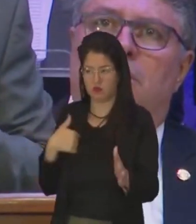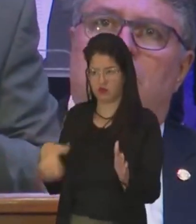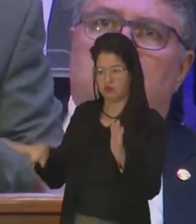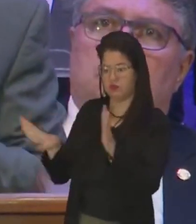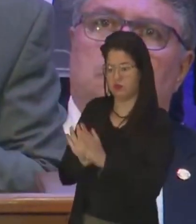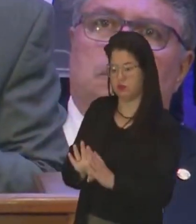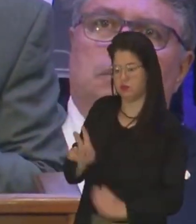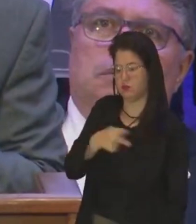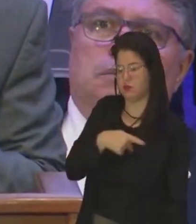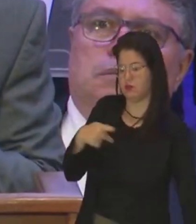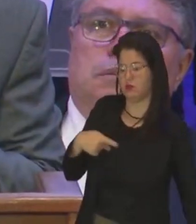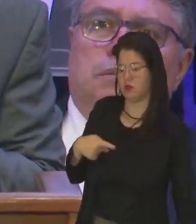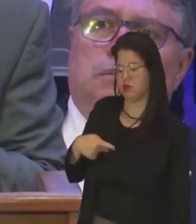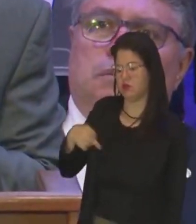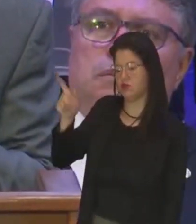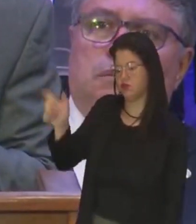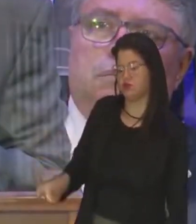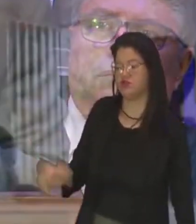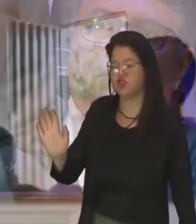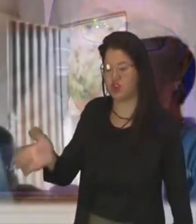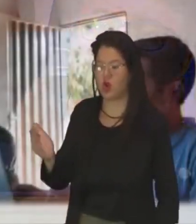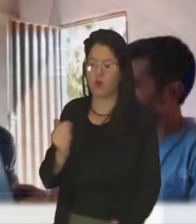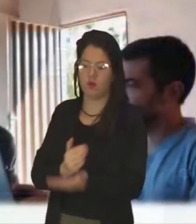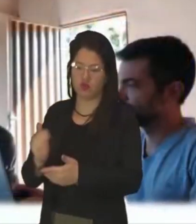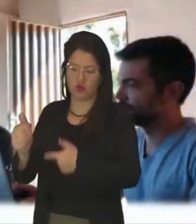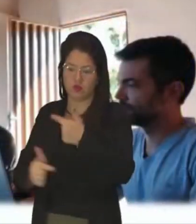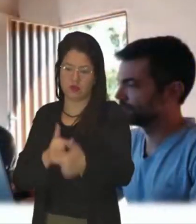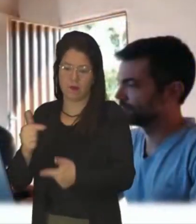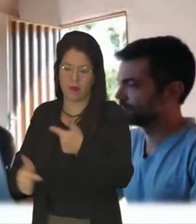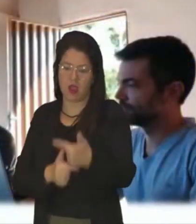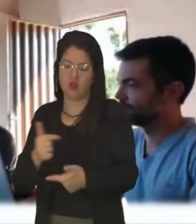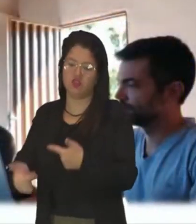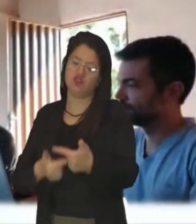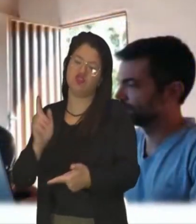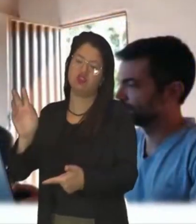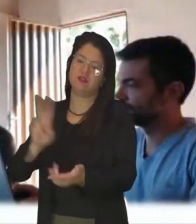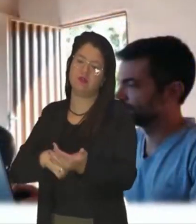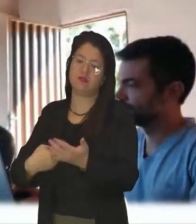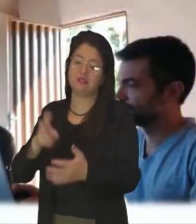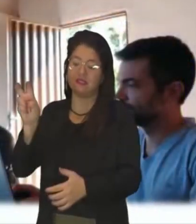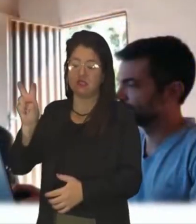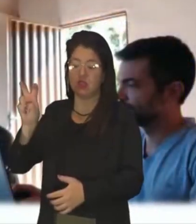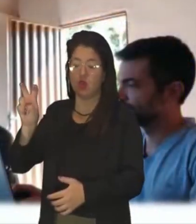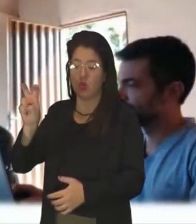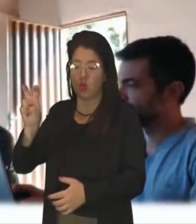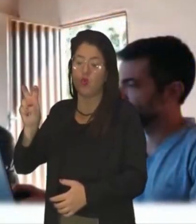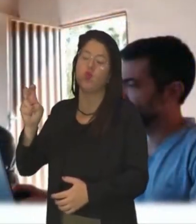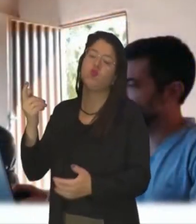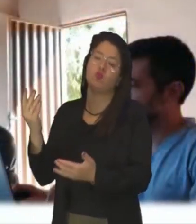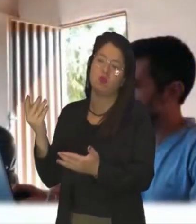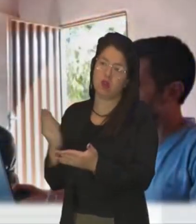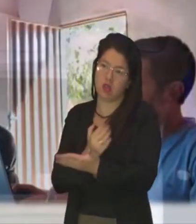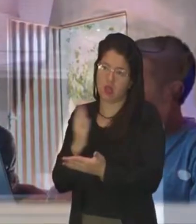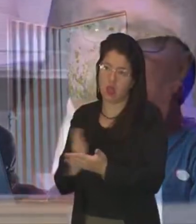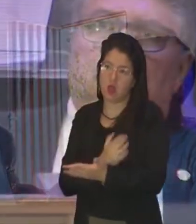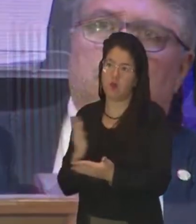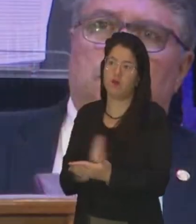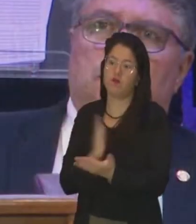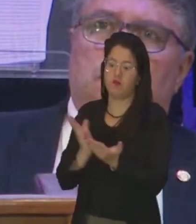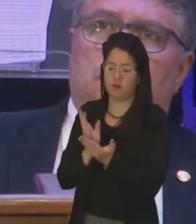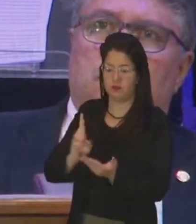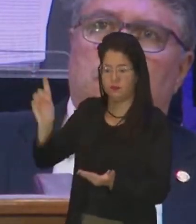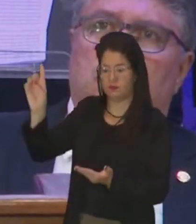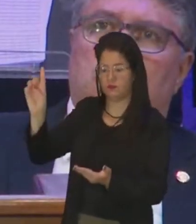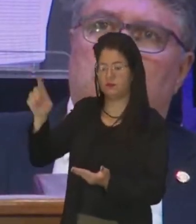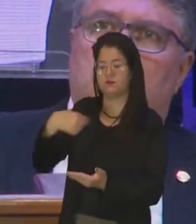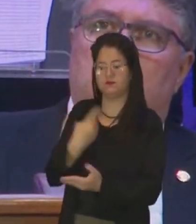o pastor Gunther já estava na metade do trabalho do Pentateuco, e são trechos do Pentateuco que nós entregamos agora em